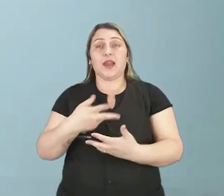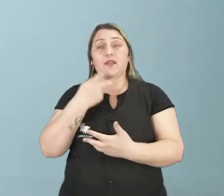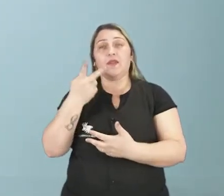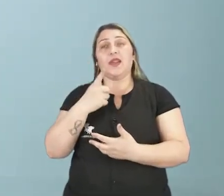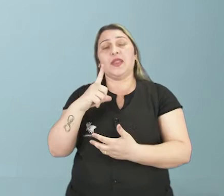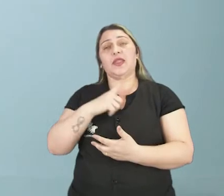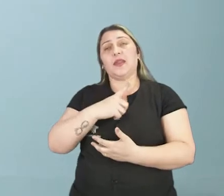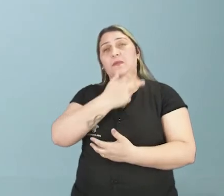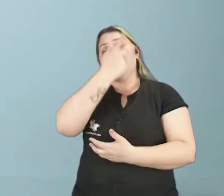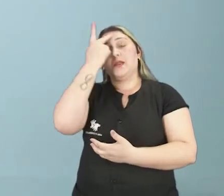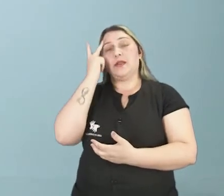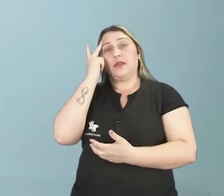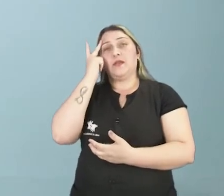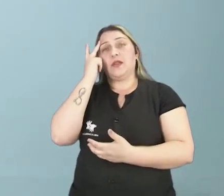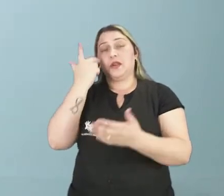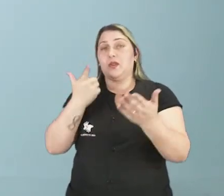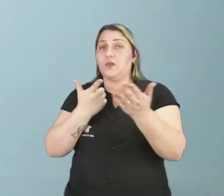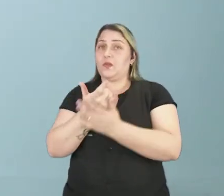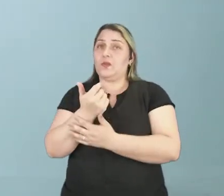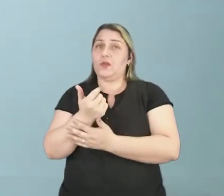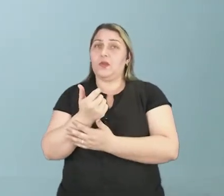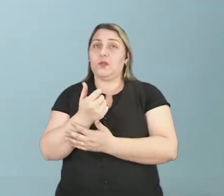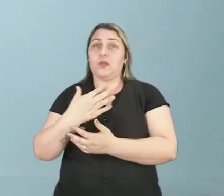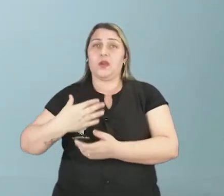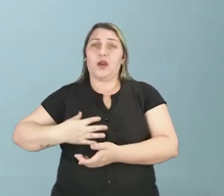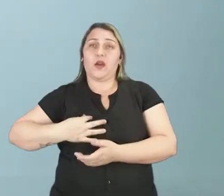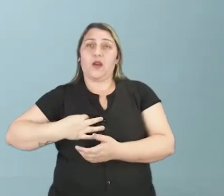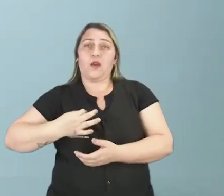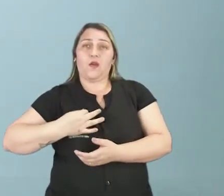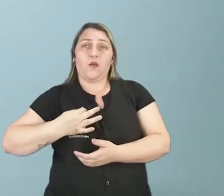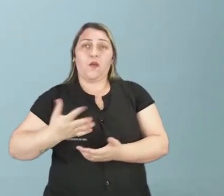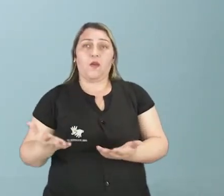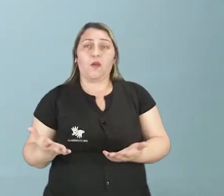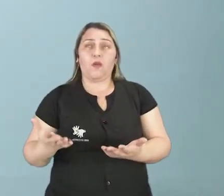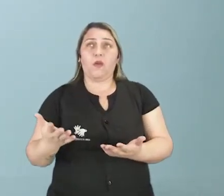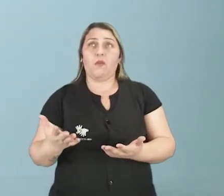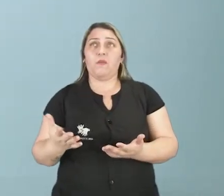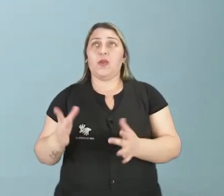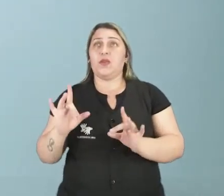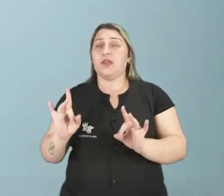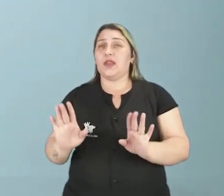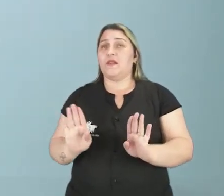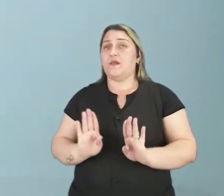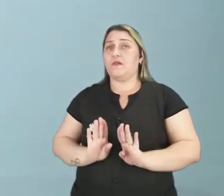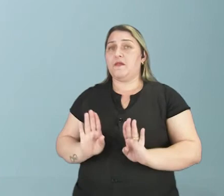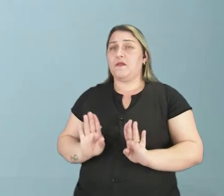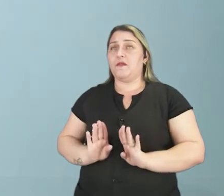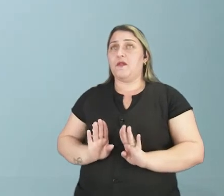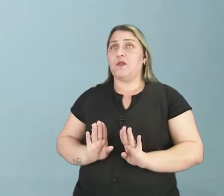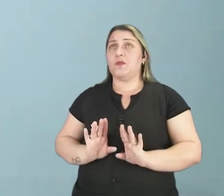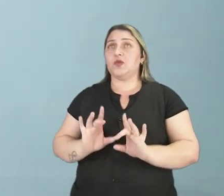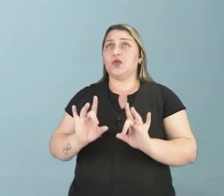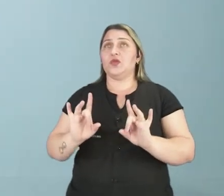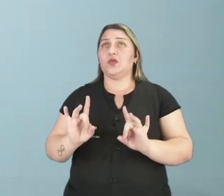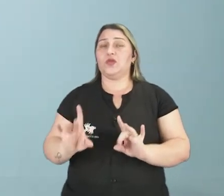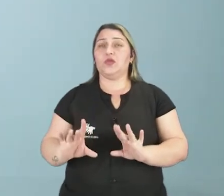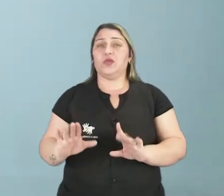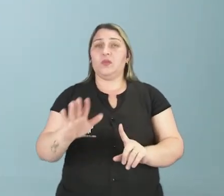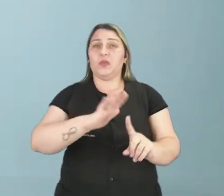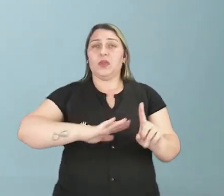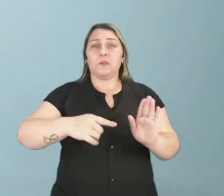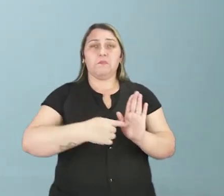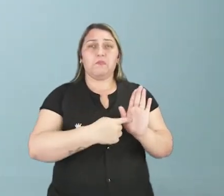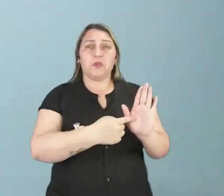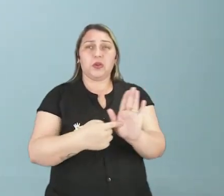tem gente muitas vezes que compra uma determinada roupa e às vezes está passando fome e vai se ostentar na sociedade